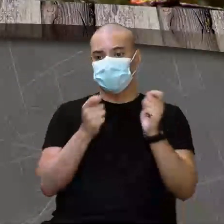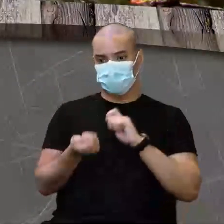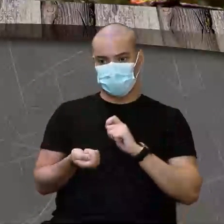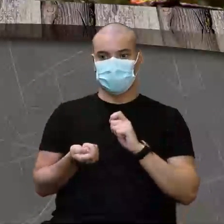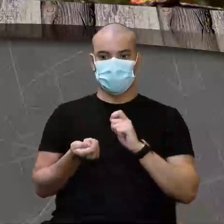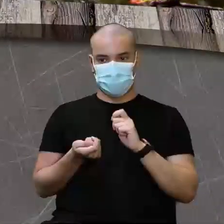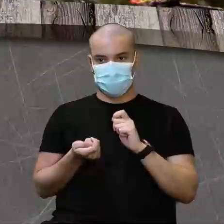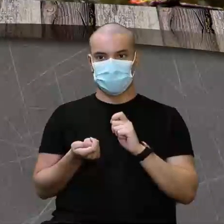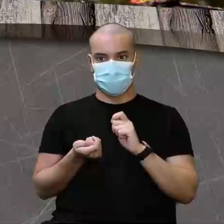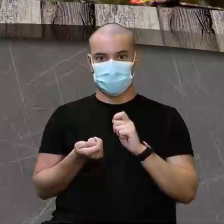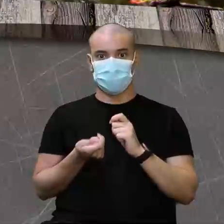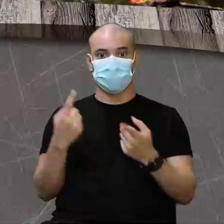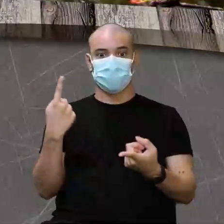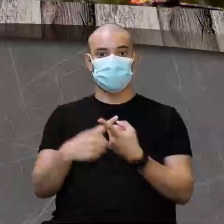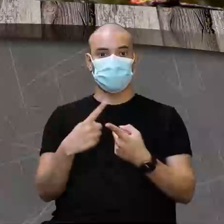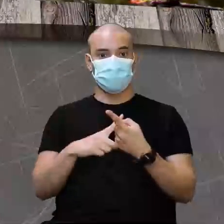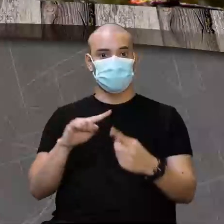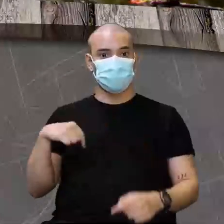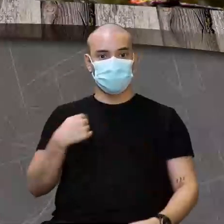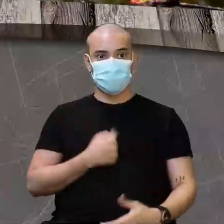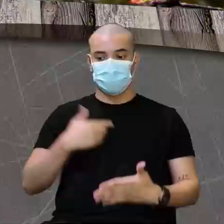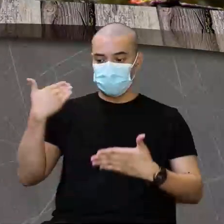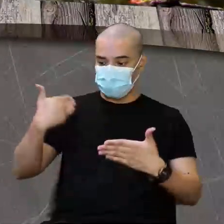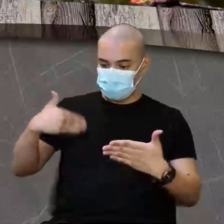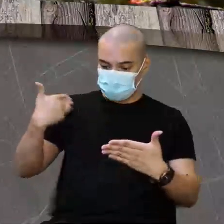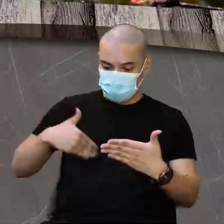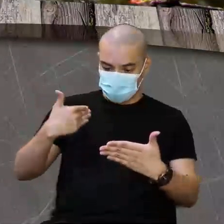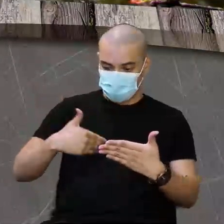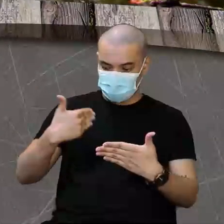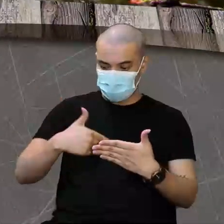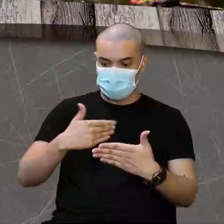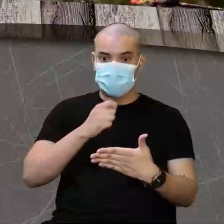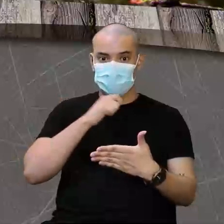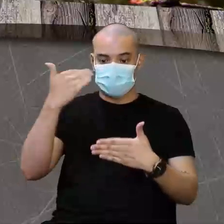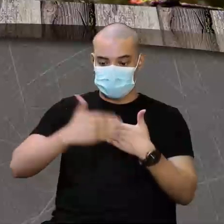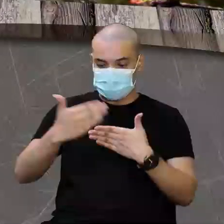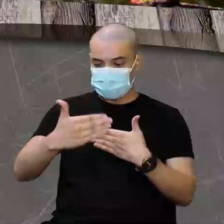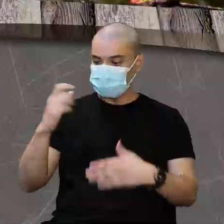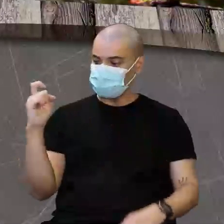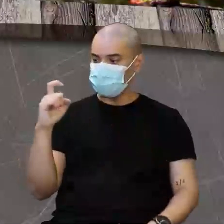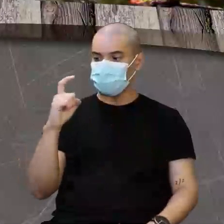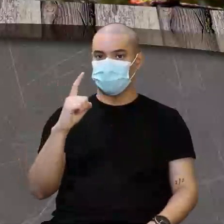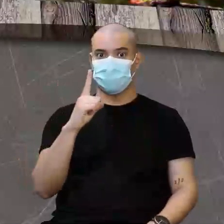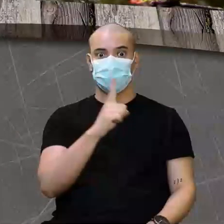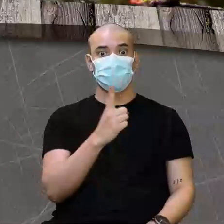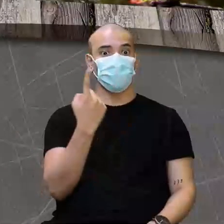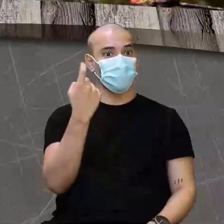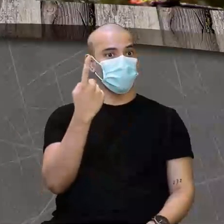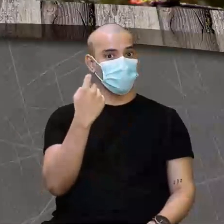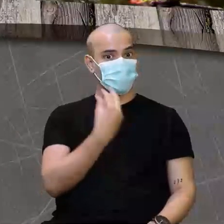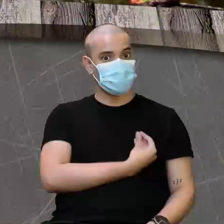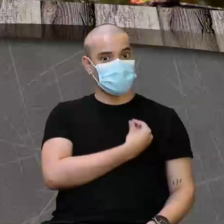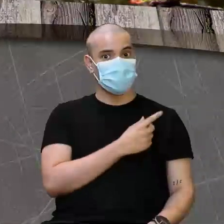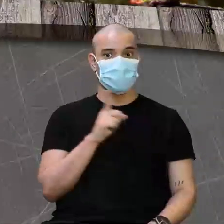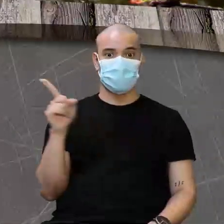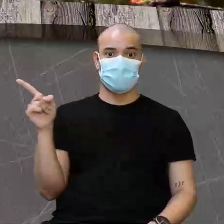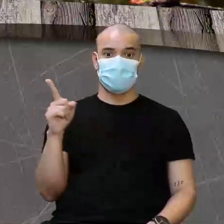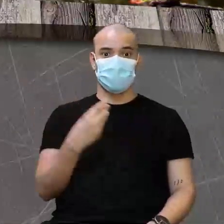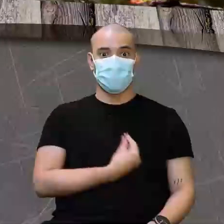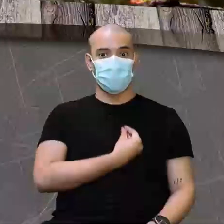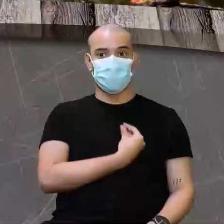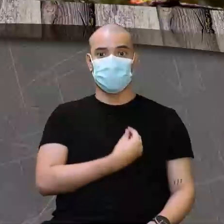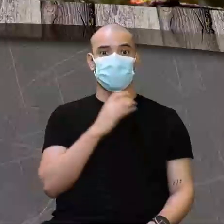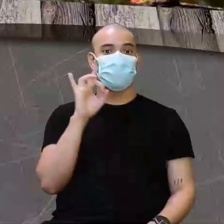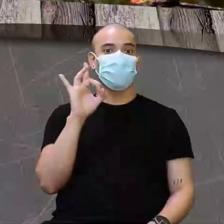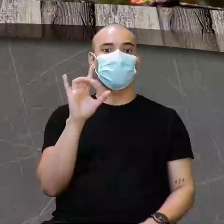gente, tá? A gente está aí caminhando no processo evolutivo. As únicas formas de vida que nós temos,